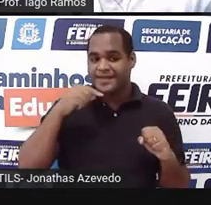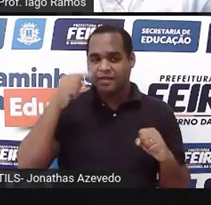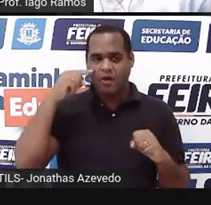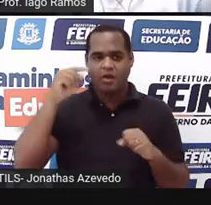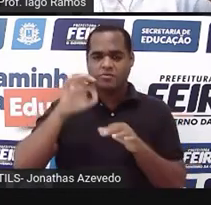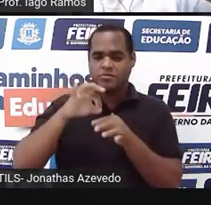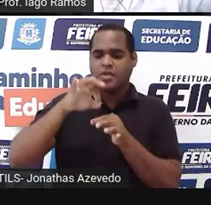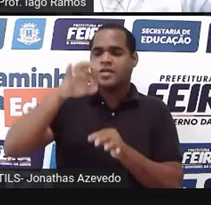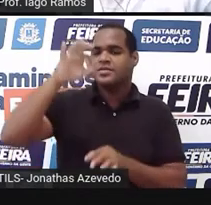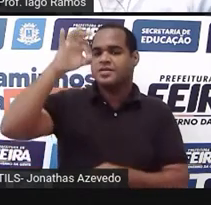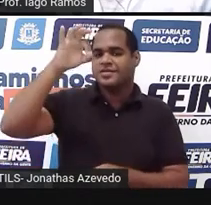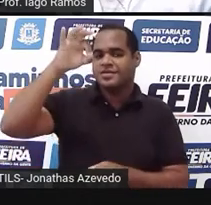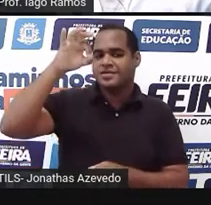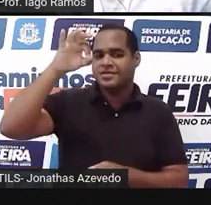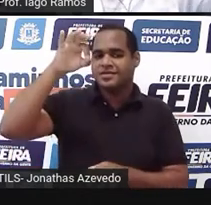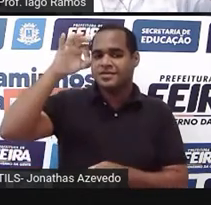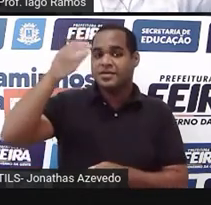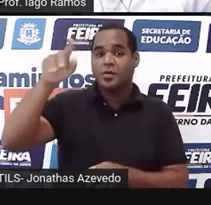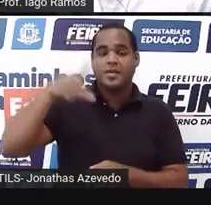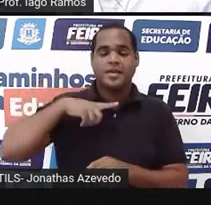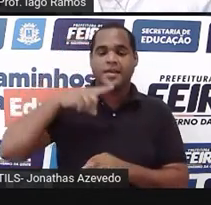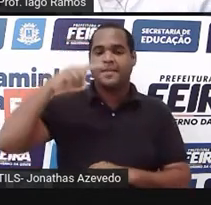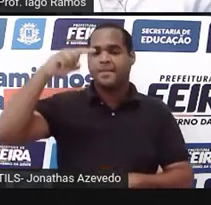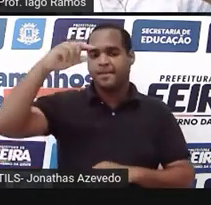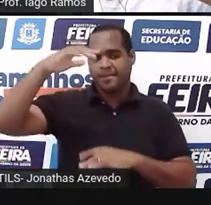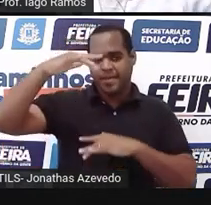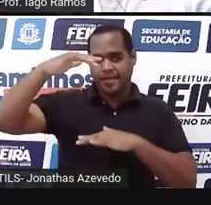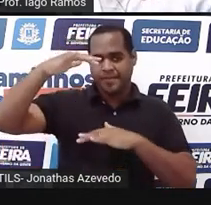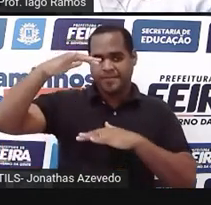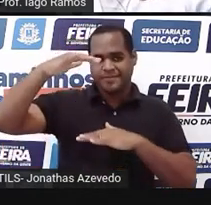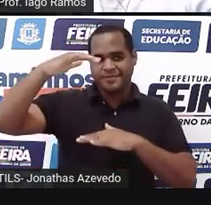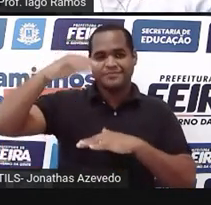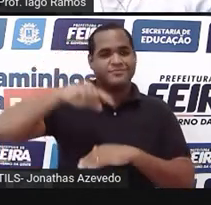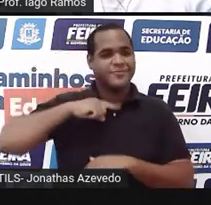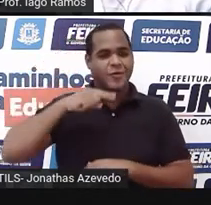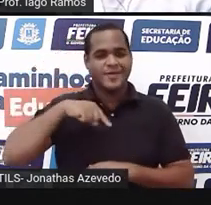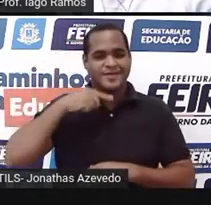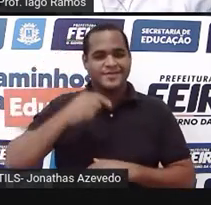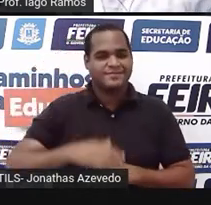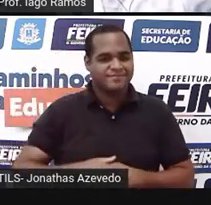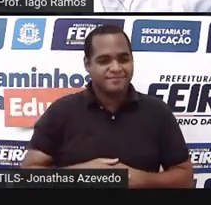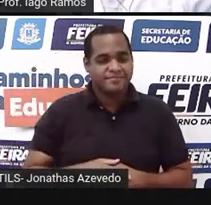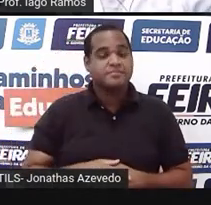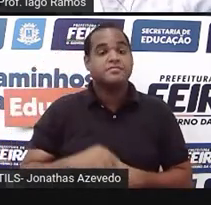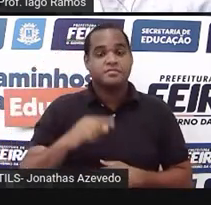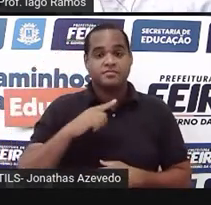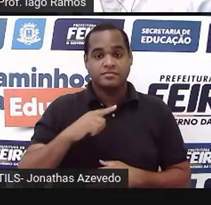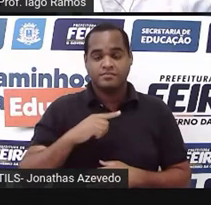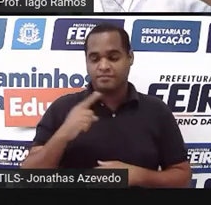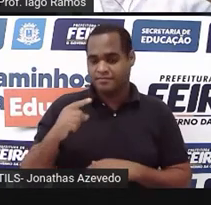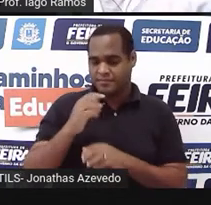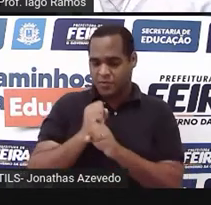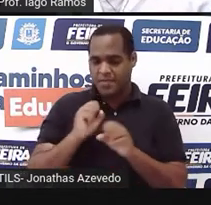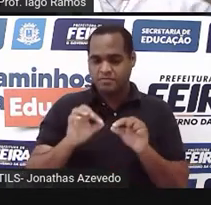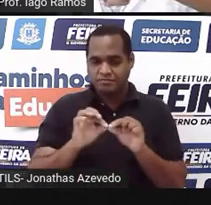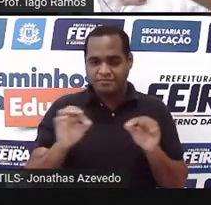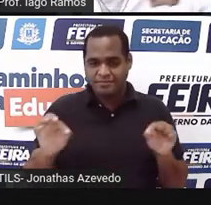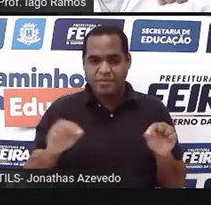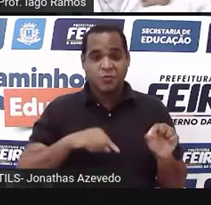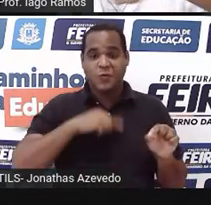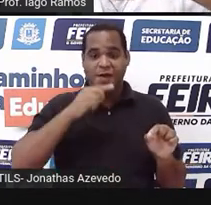não toca o lados no menor ali de cima Então esse lado com esse lado que não se